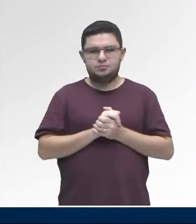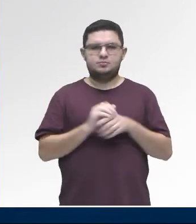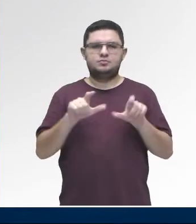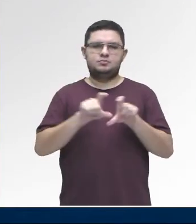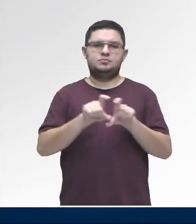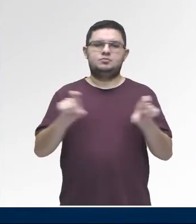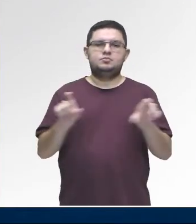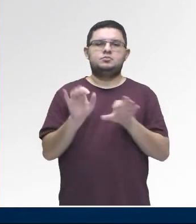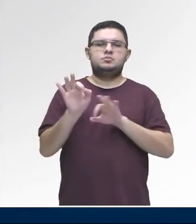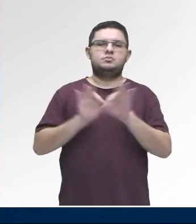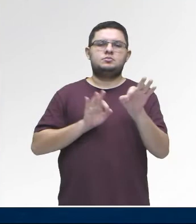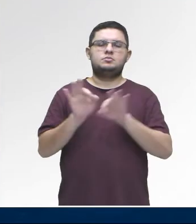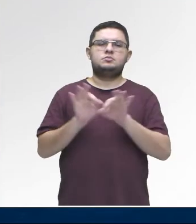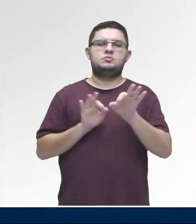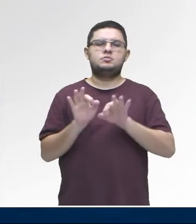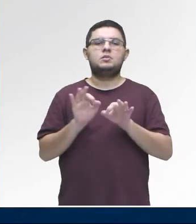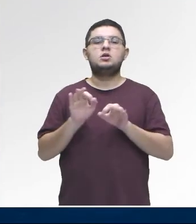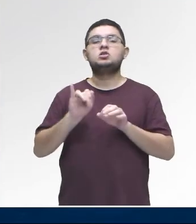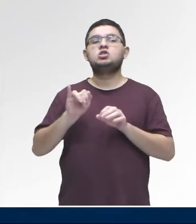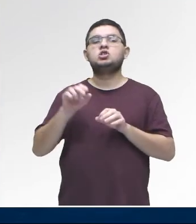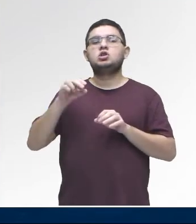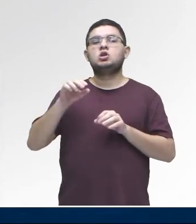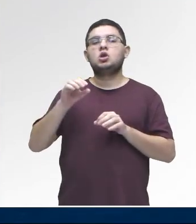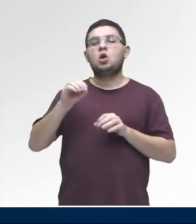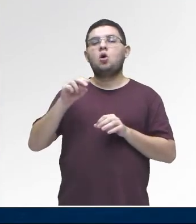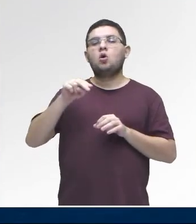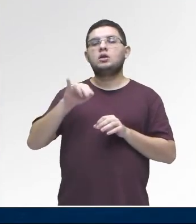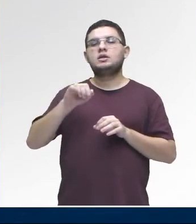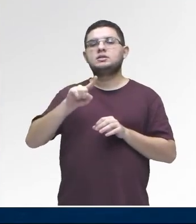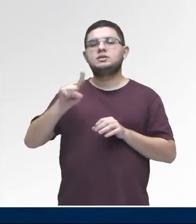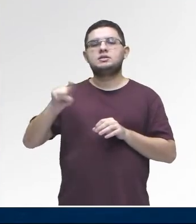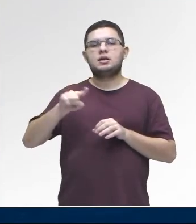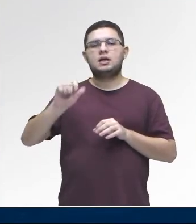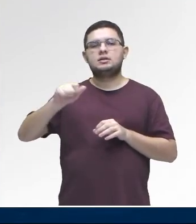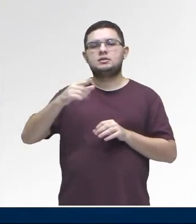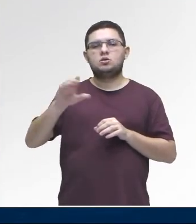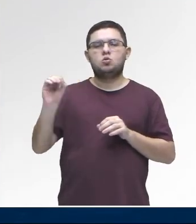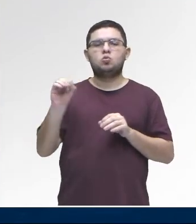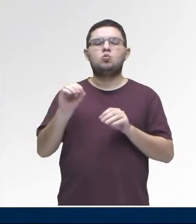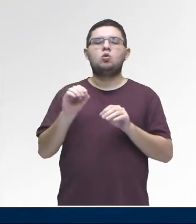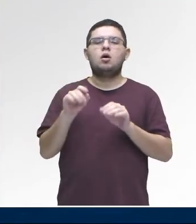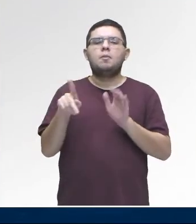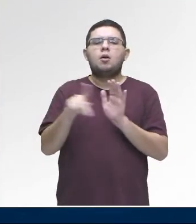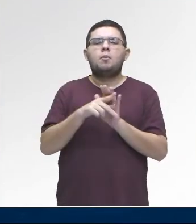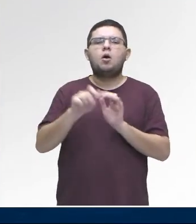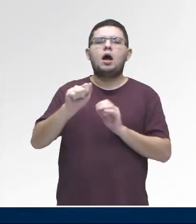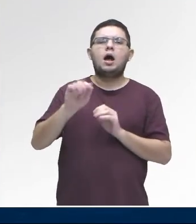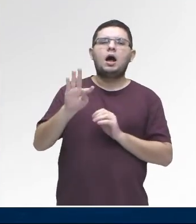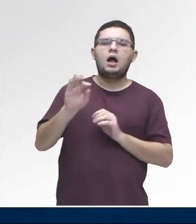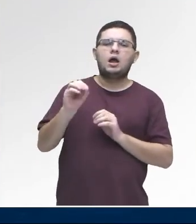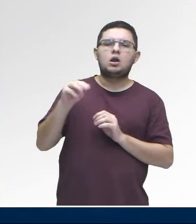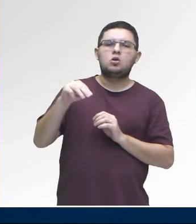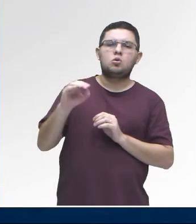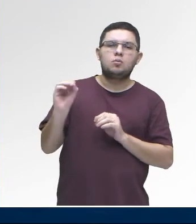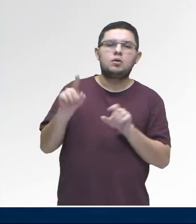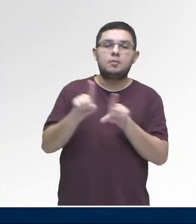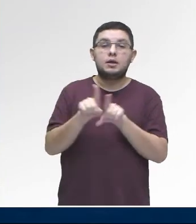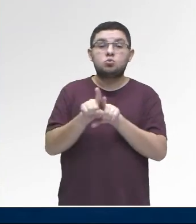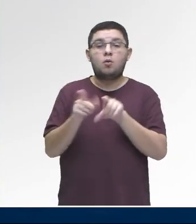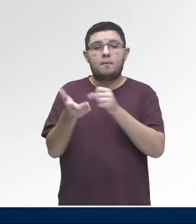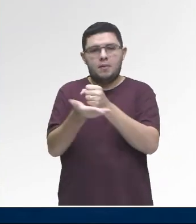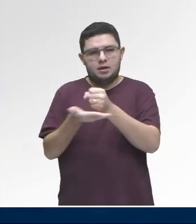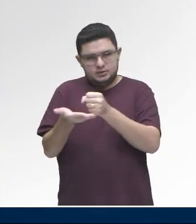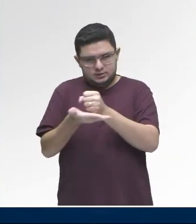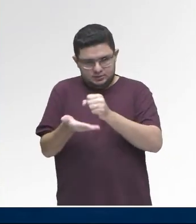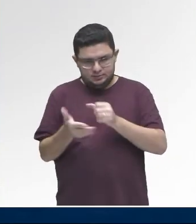constante de ionização, tanto para um ácido como para uma base. A partir da expressão, né,